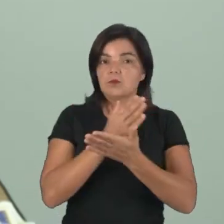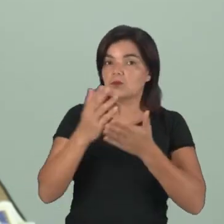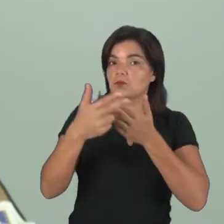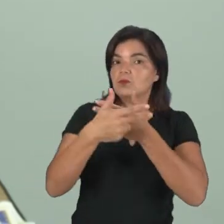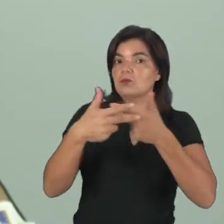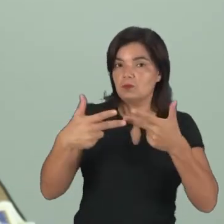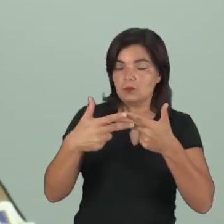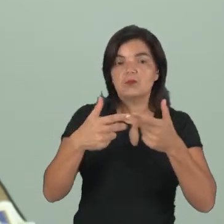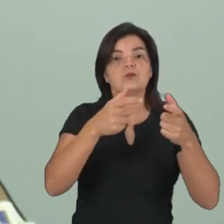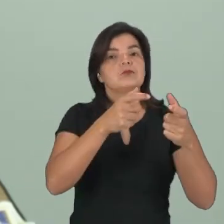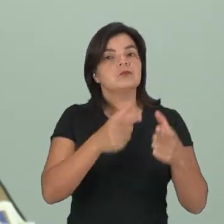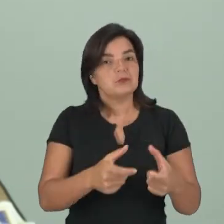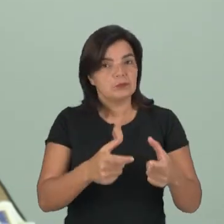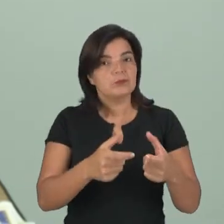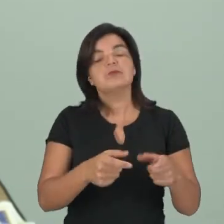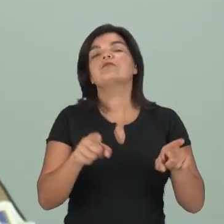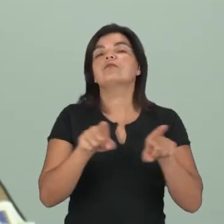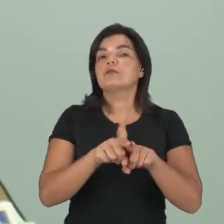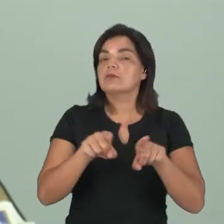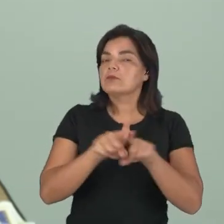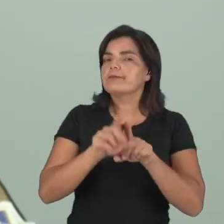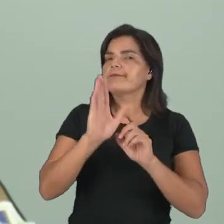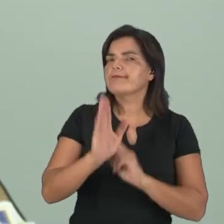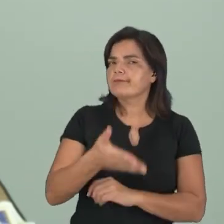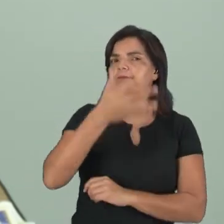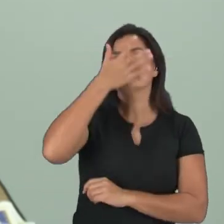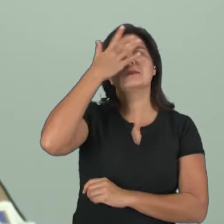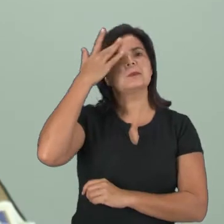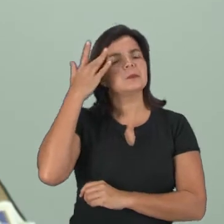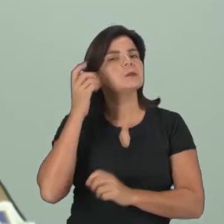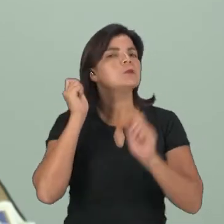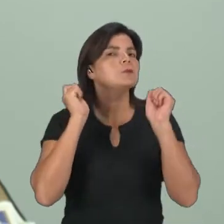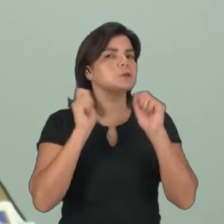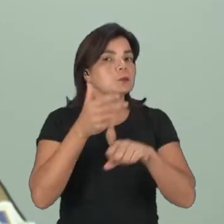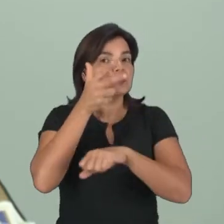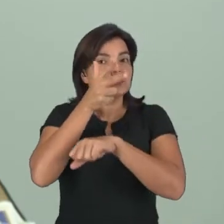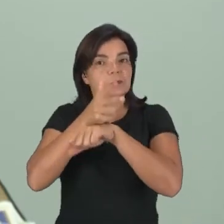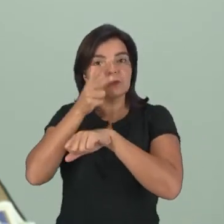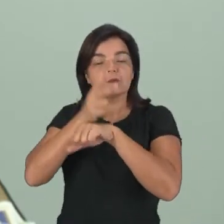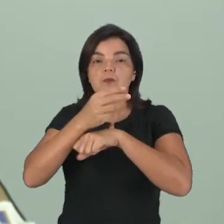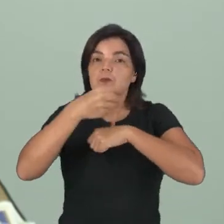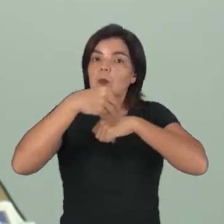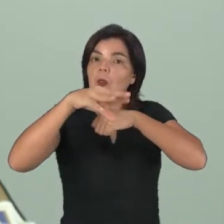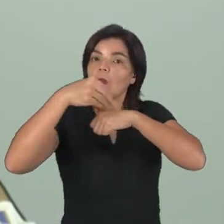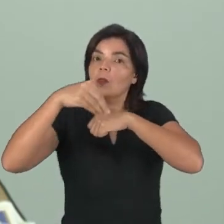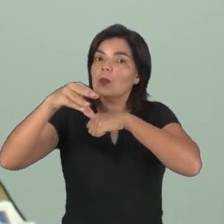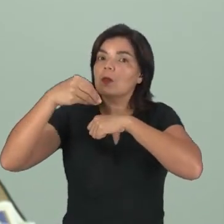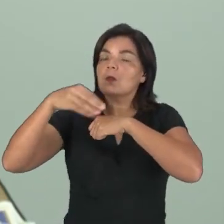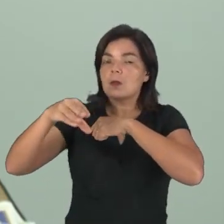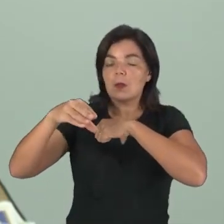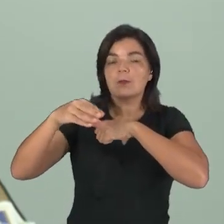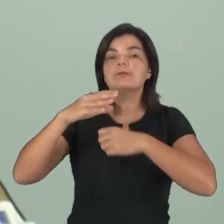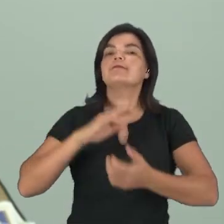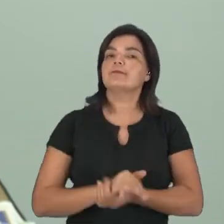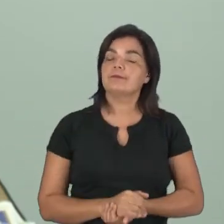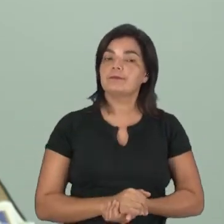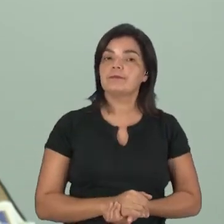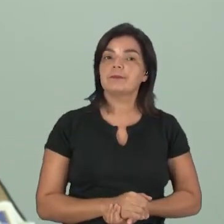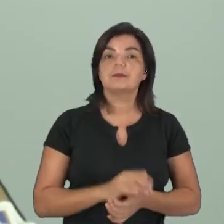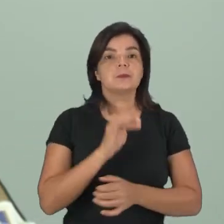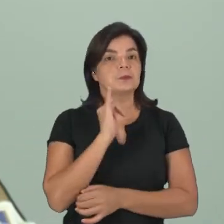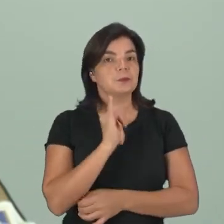alguma coisa um determinado local e ali já tem pessoas que já podem filmar e transmitir aquela informação